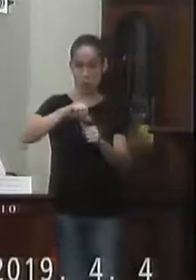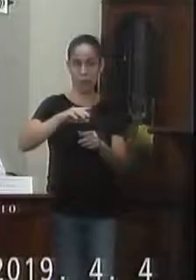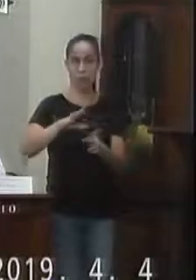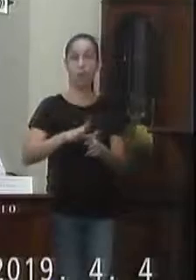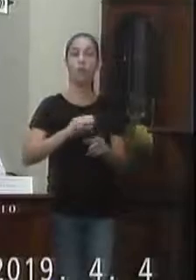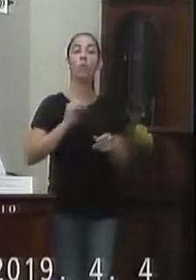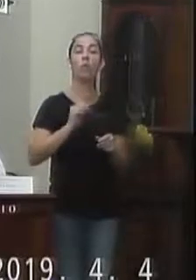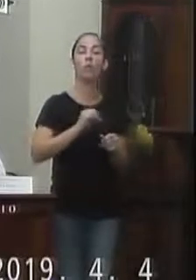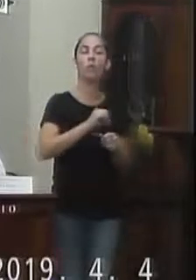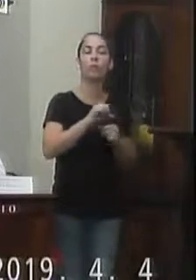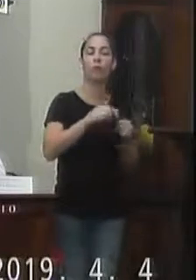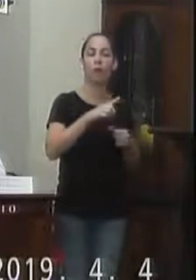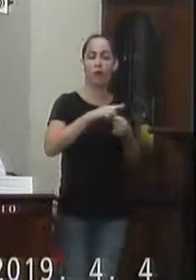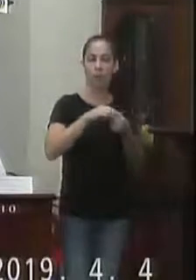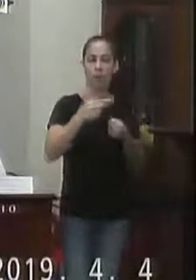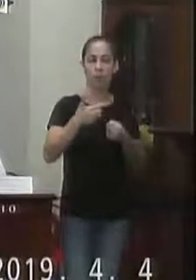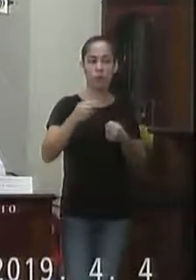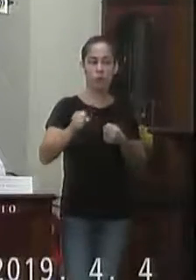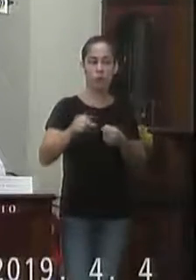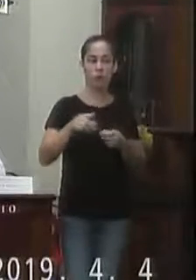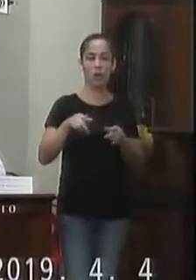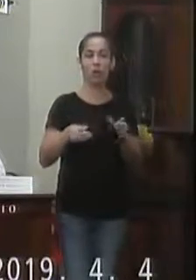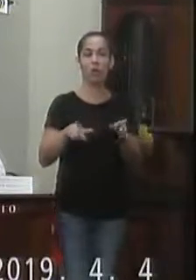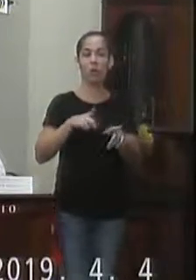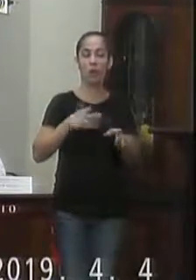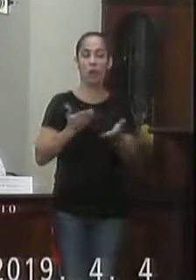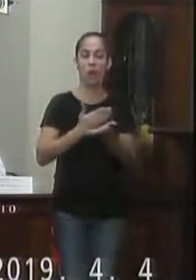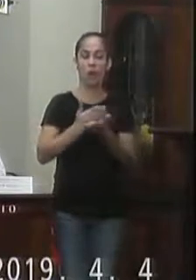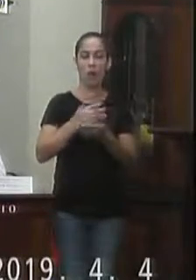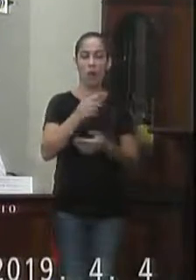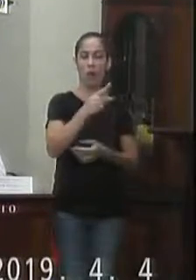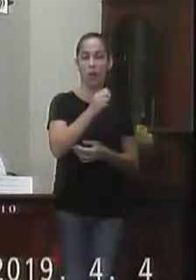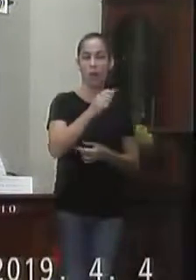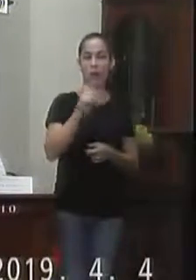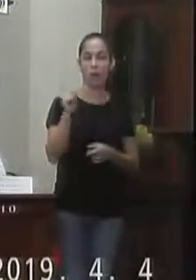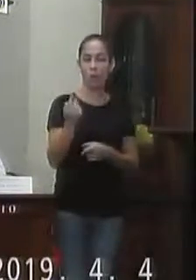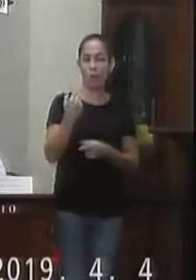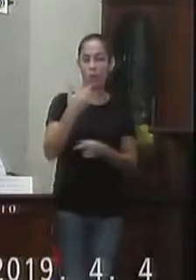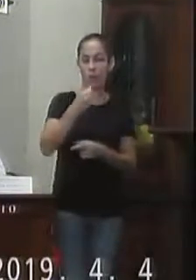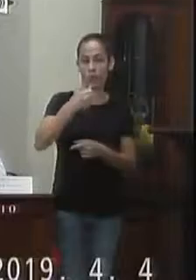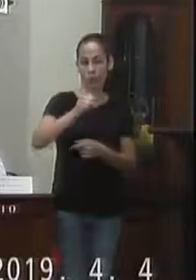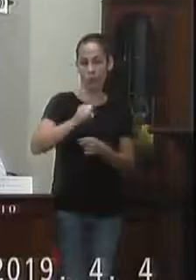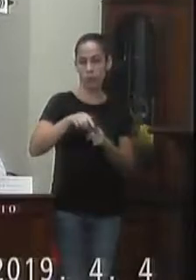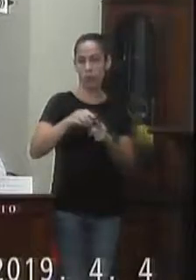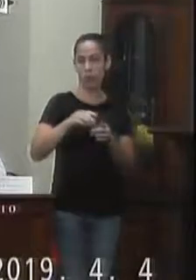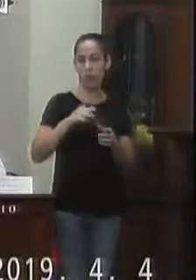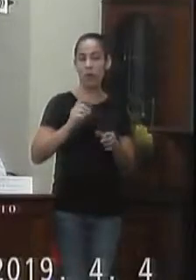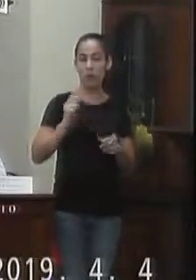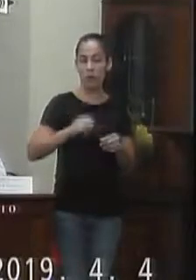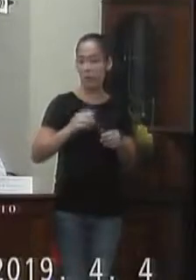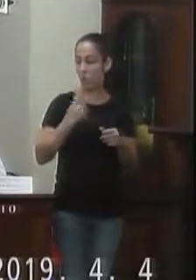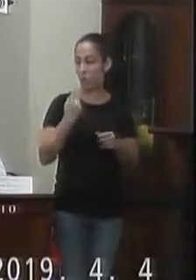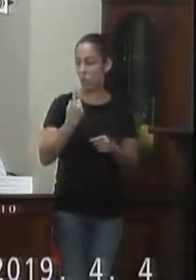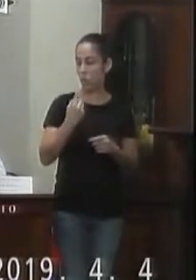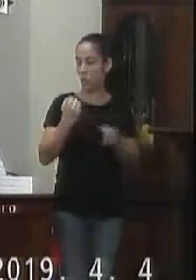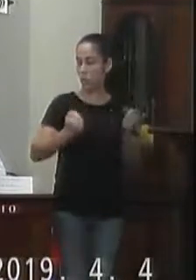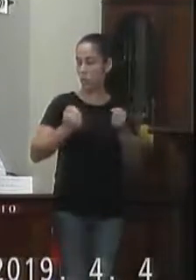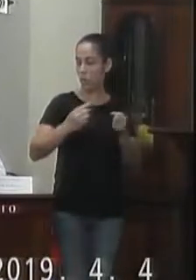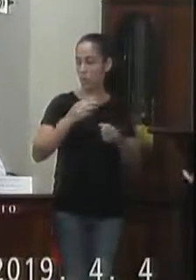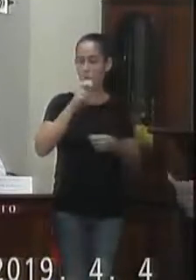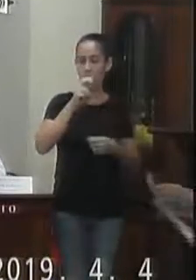o artigo 28 e acrescenta o parágrafo único, passando a vigorar a seguinte redação. Fica delimitada a proporção de um veículo para